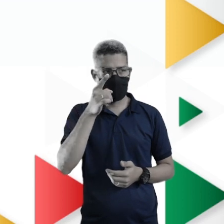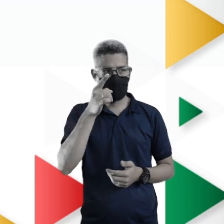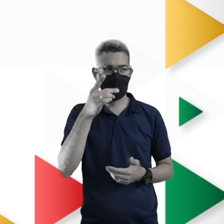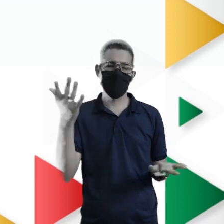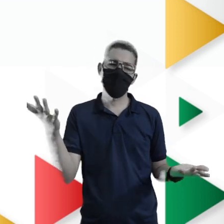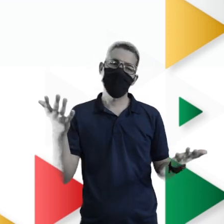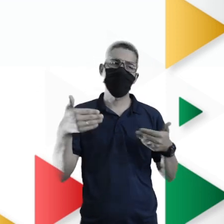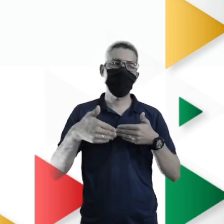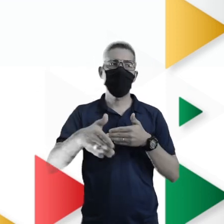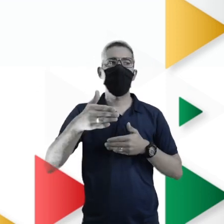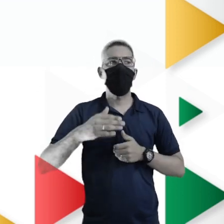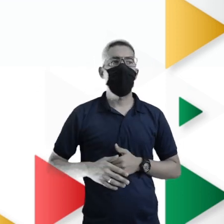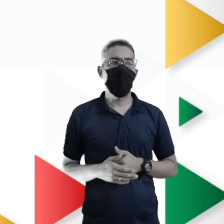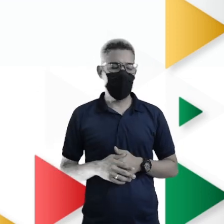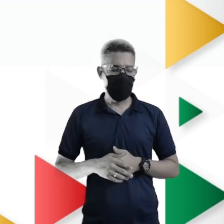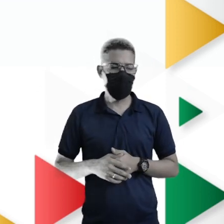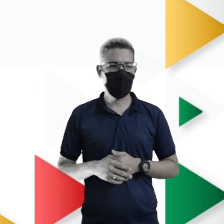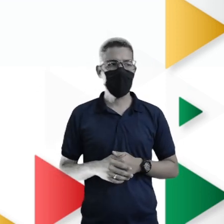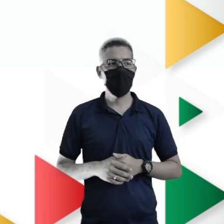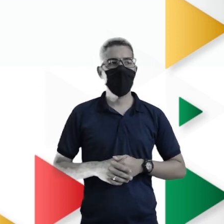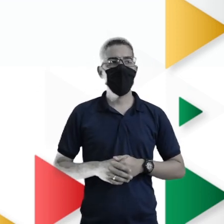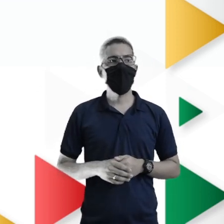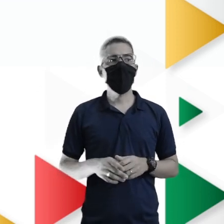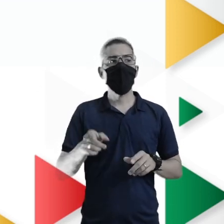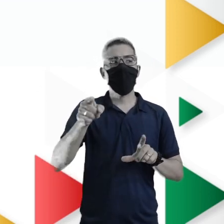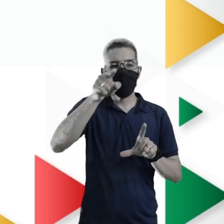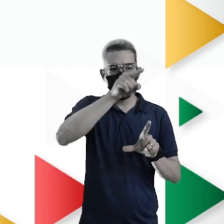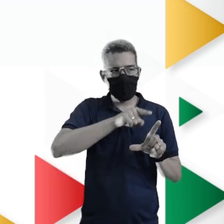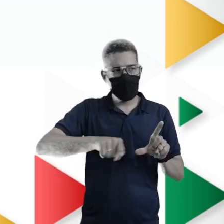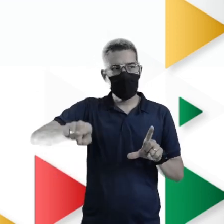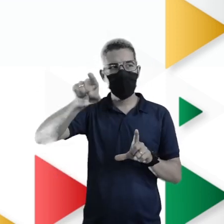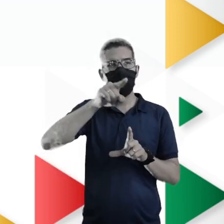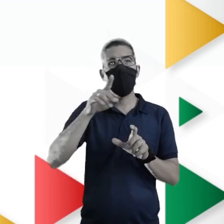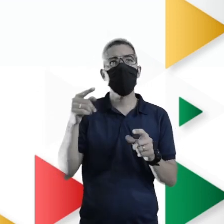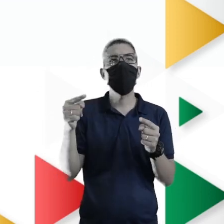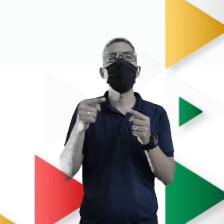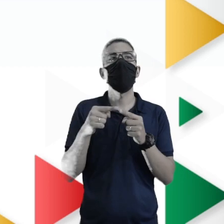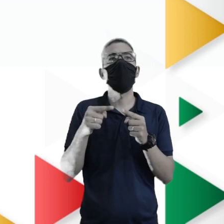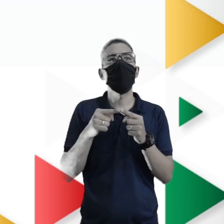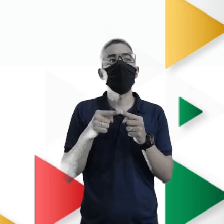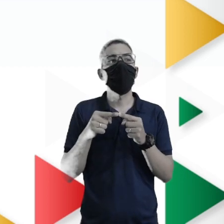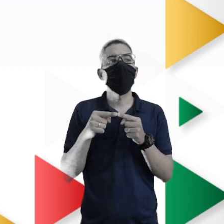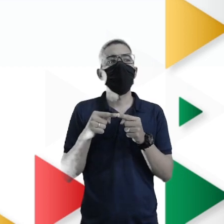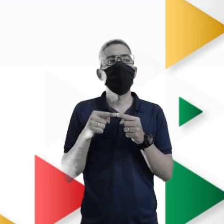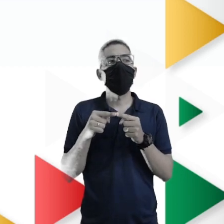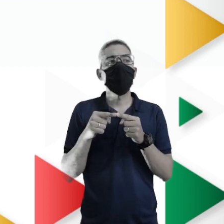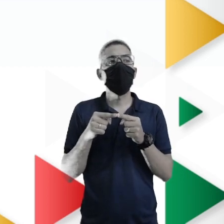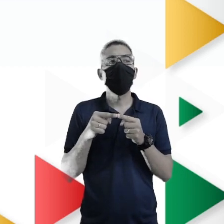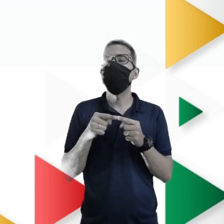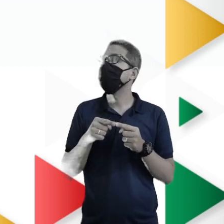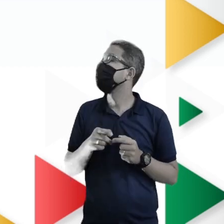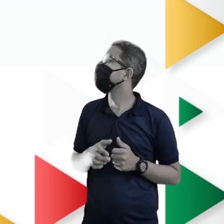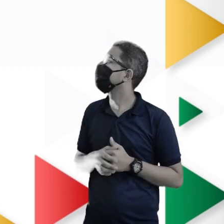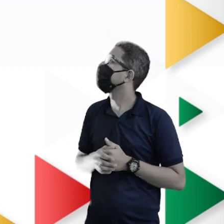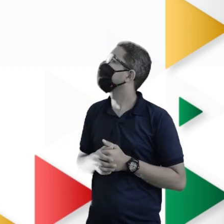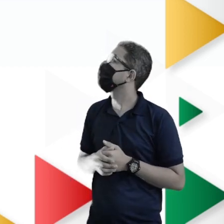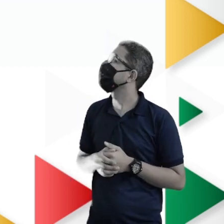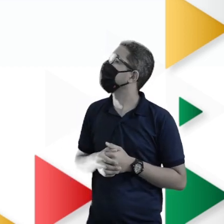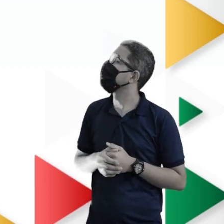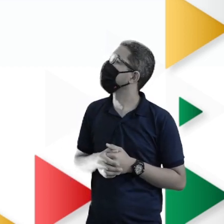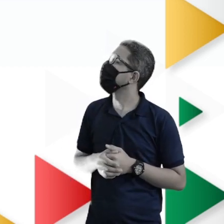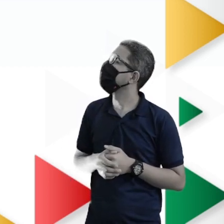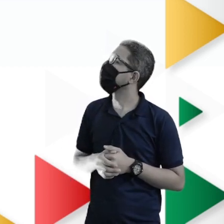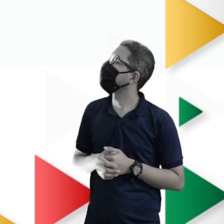Então vamos seguir. O ângulo de uma volta completa vai ser dado quando o skate dá essa volta. Normalmente ele faz isso no ar,